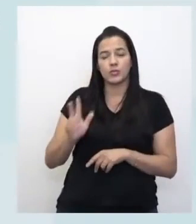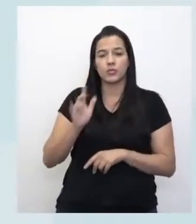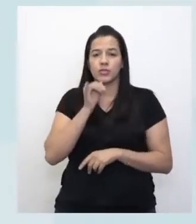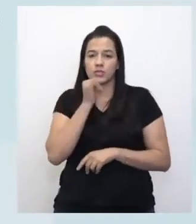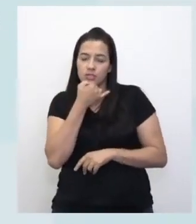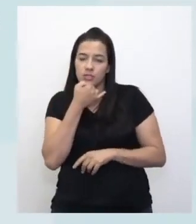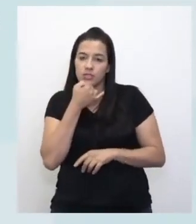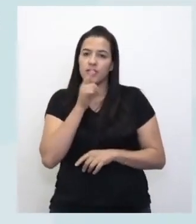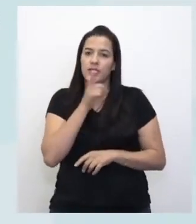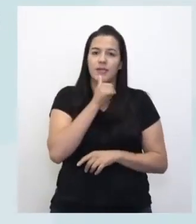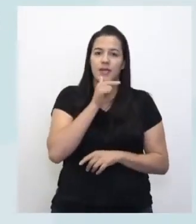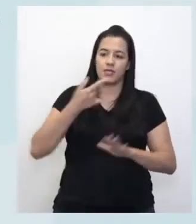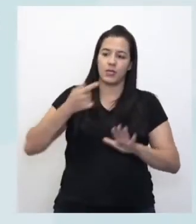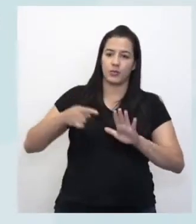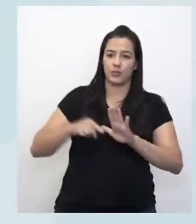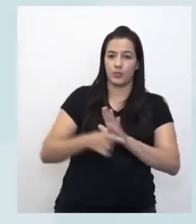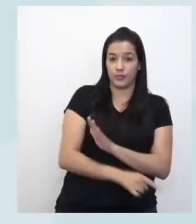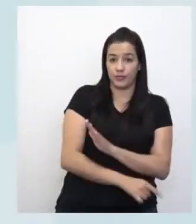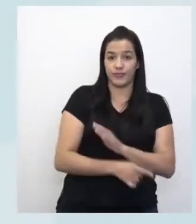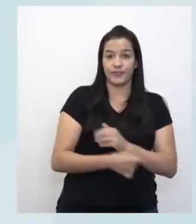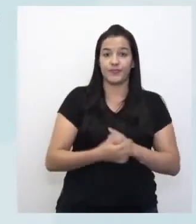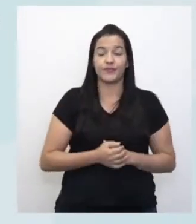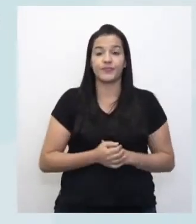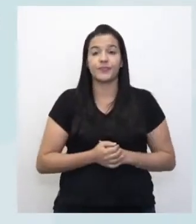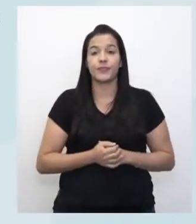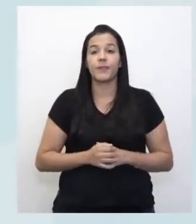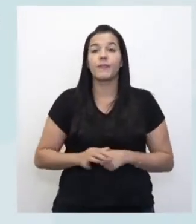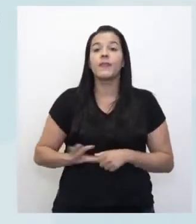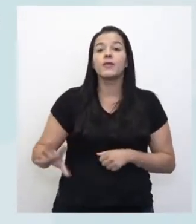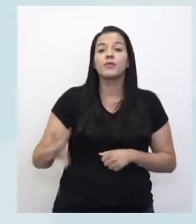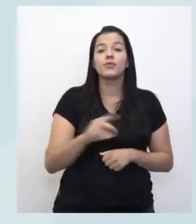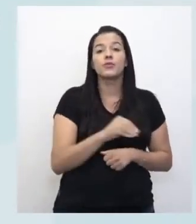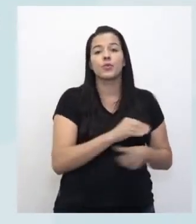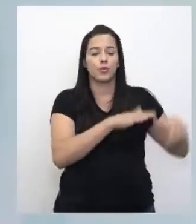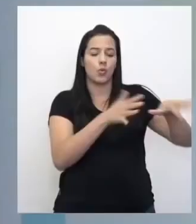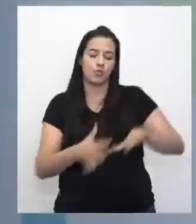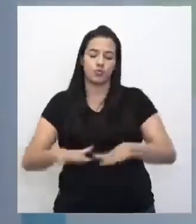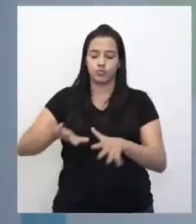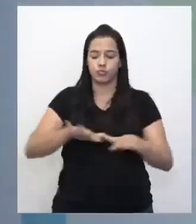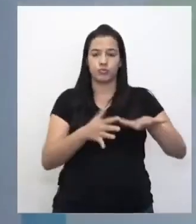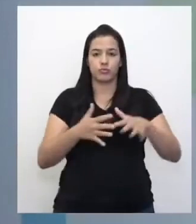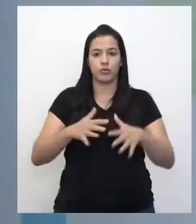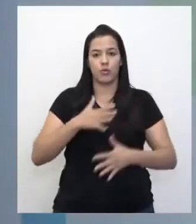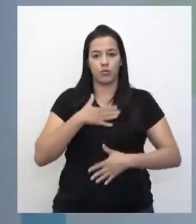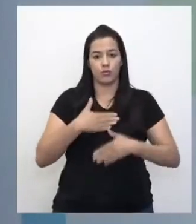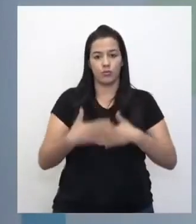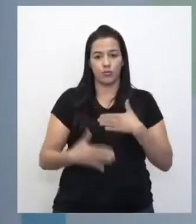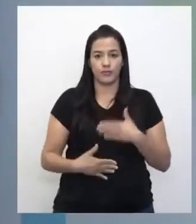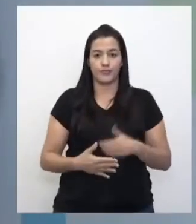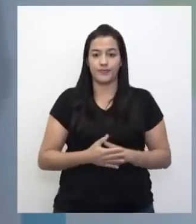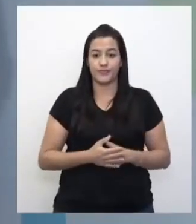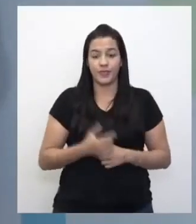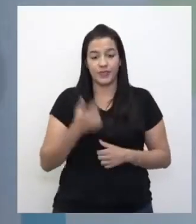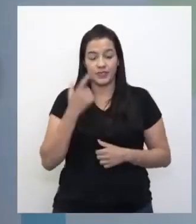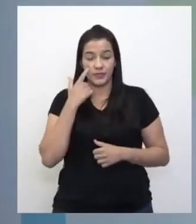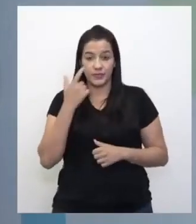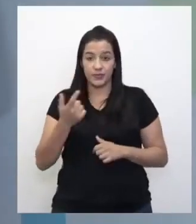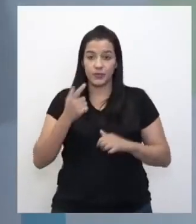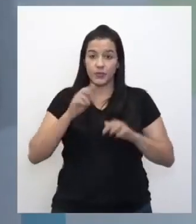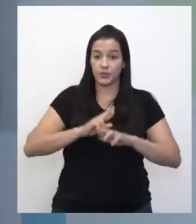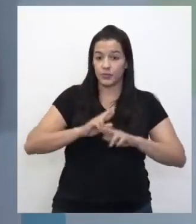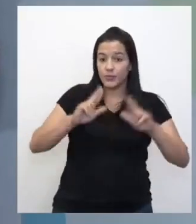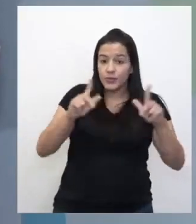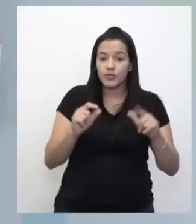profundas. Ignotas armas e tecidos ignotos cobrem-lhe o corpo. Notem que eu diferenciei no título, né? Aqui,